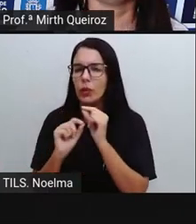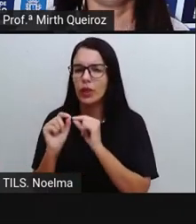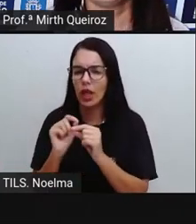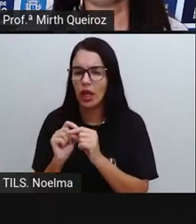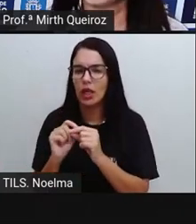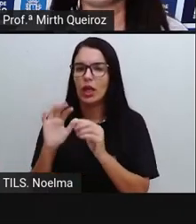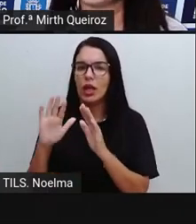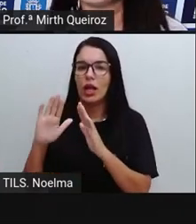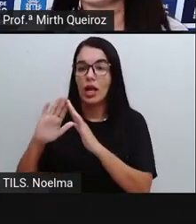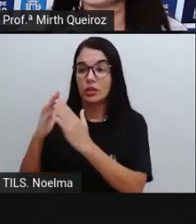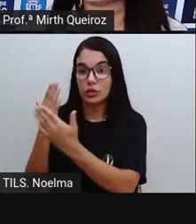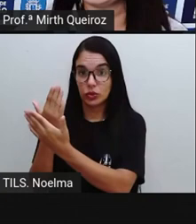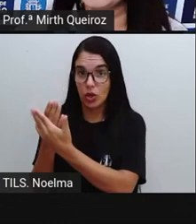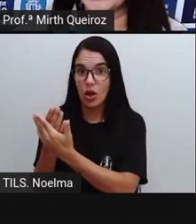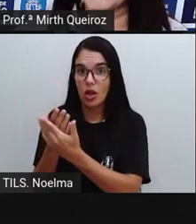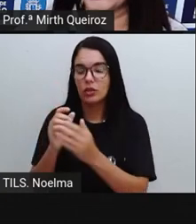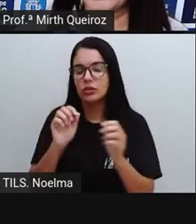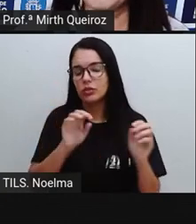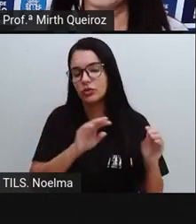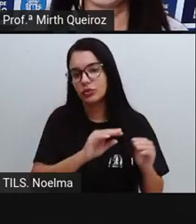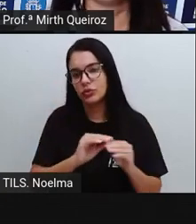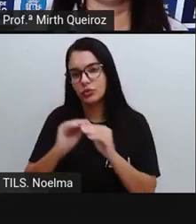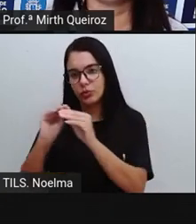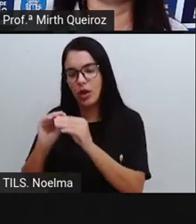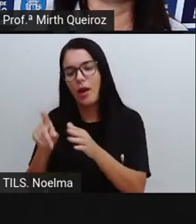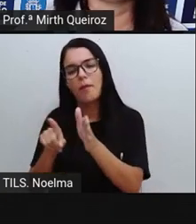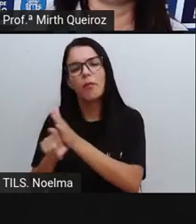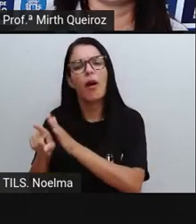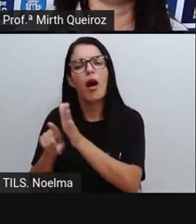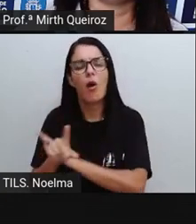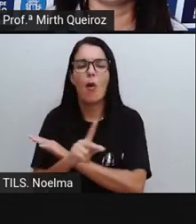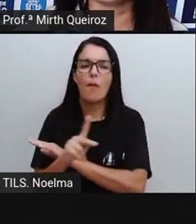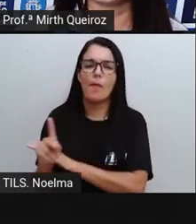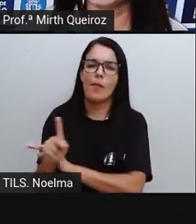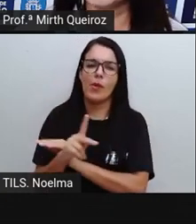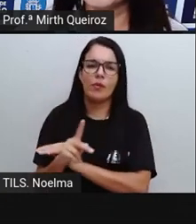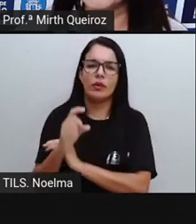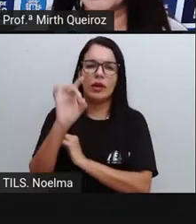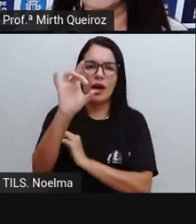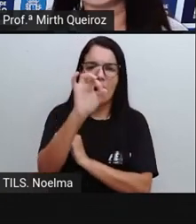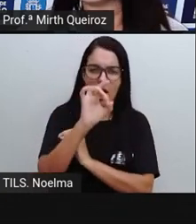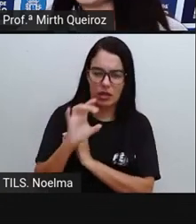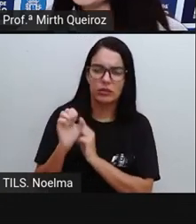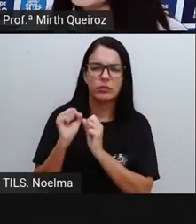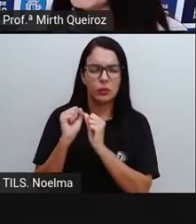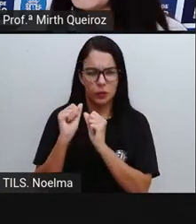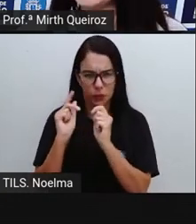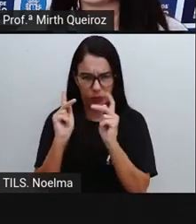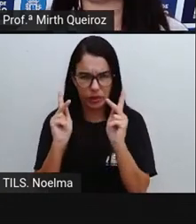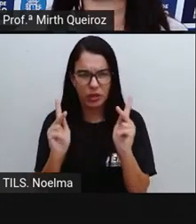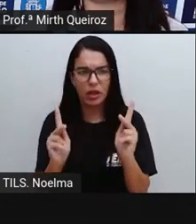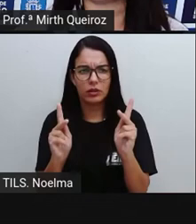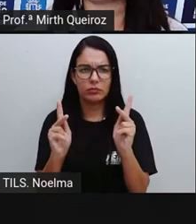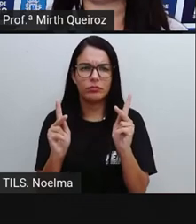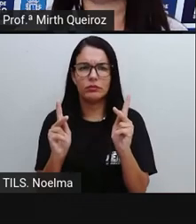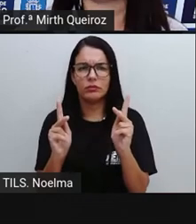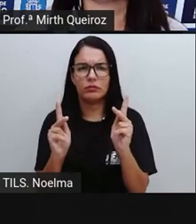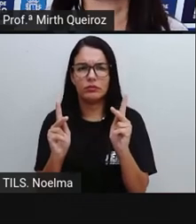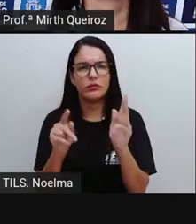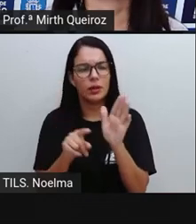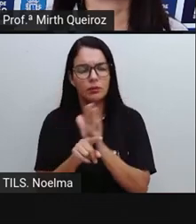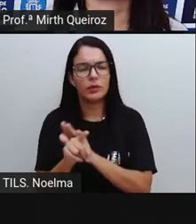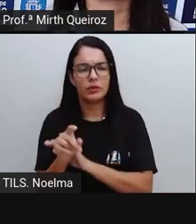questão ou na própria atividade. E quando vocês estiverem no momento presencial com o seu professor, com a sua